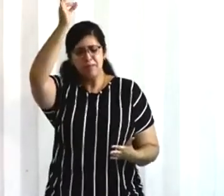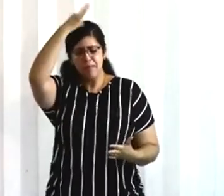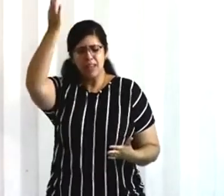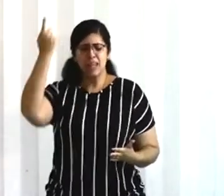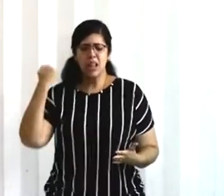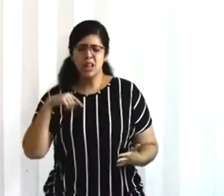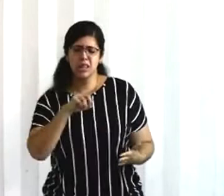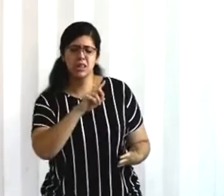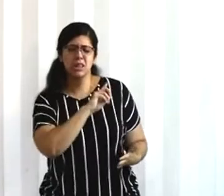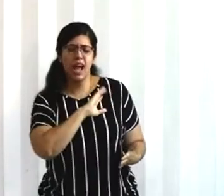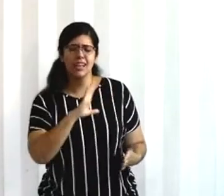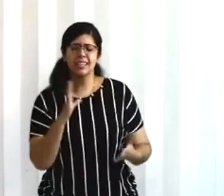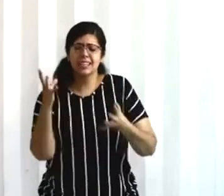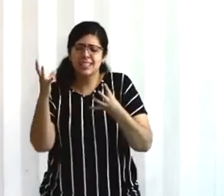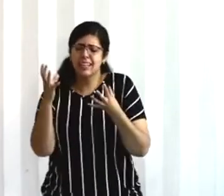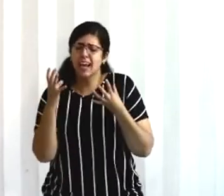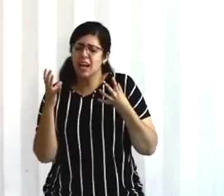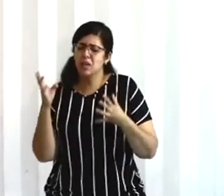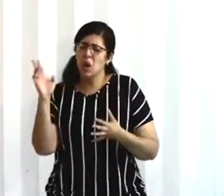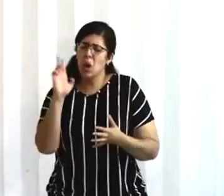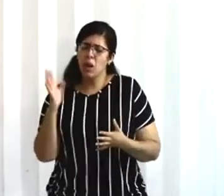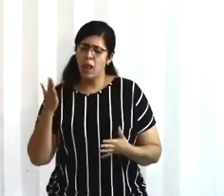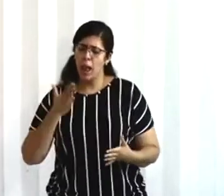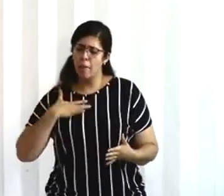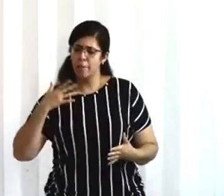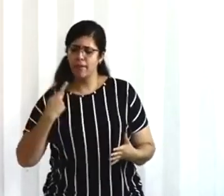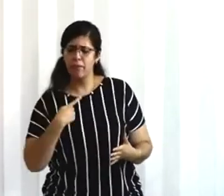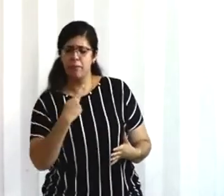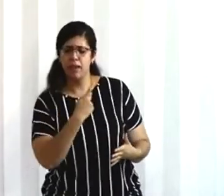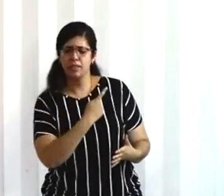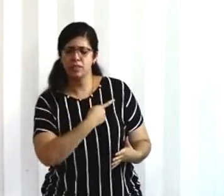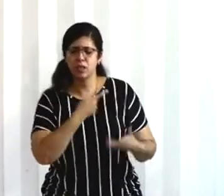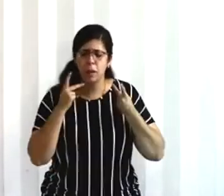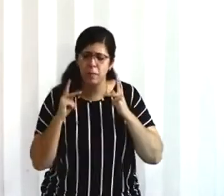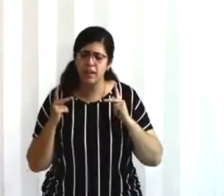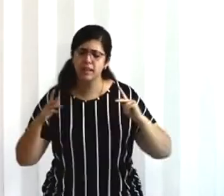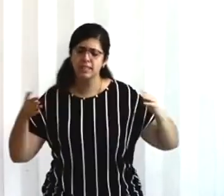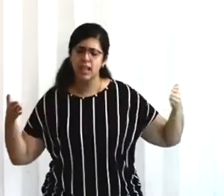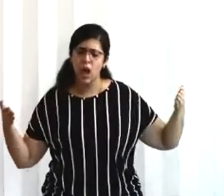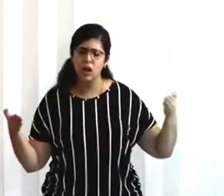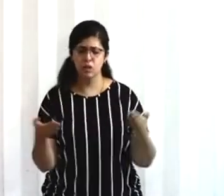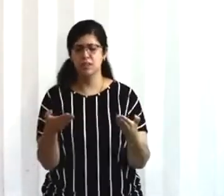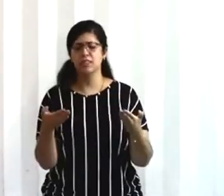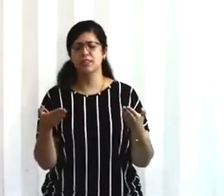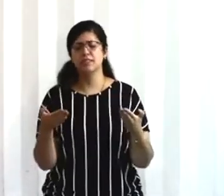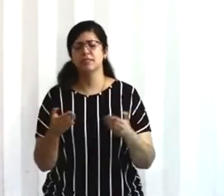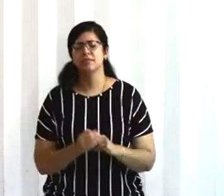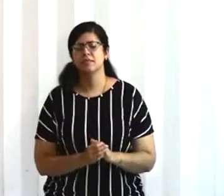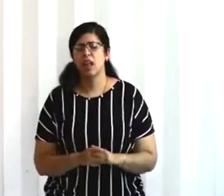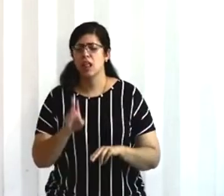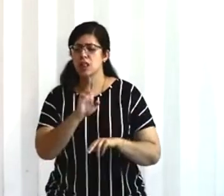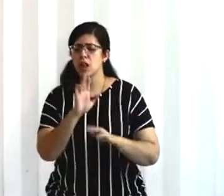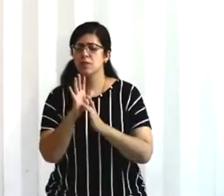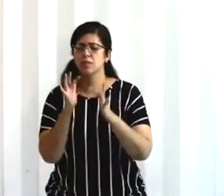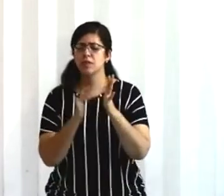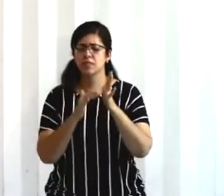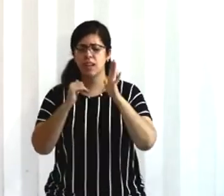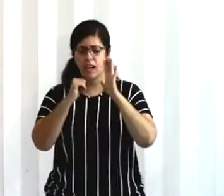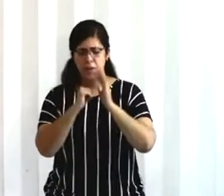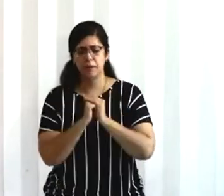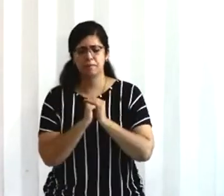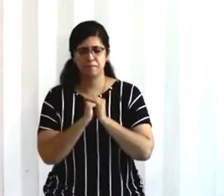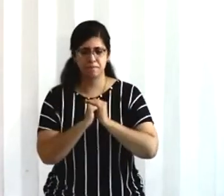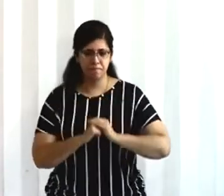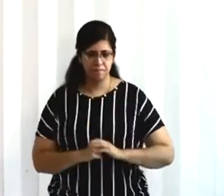por isso use o Teu servo na ministração da mesma neste momento, em nome de Jesus,